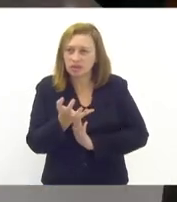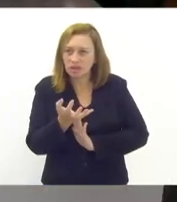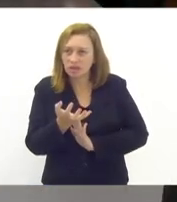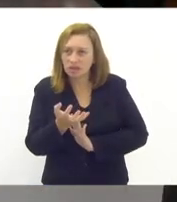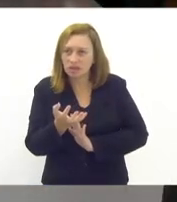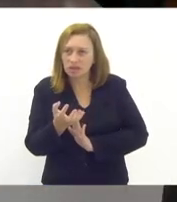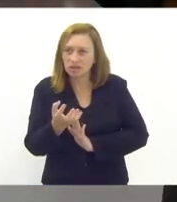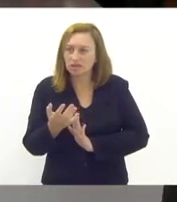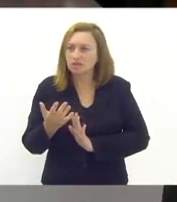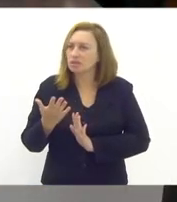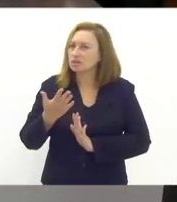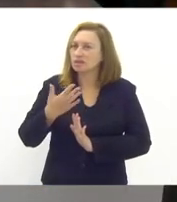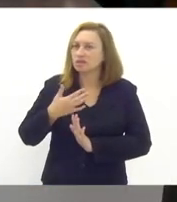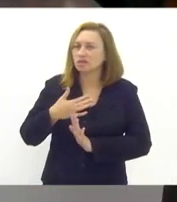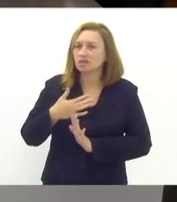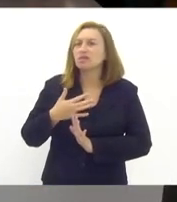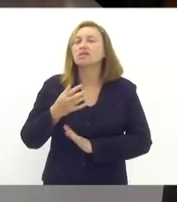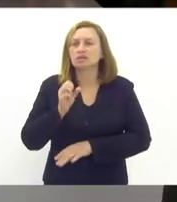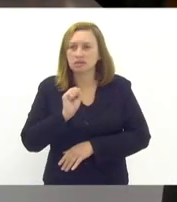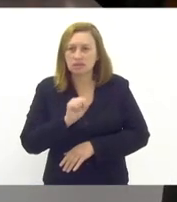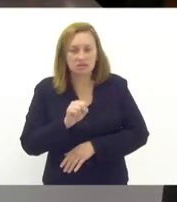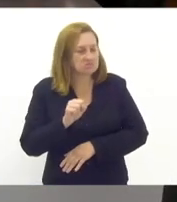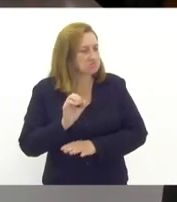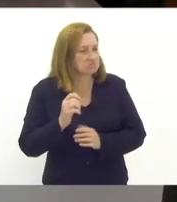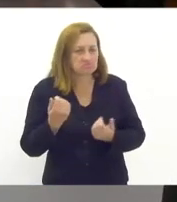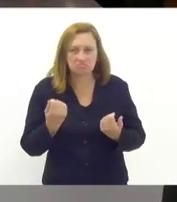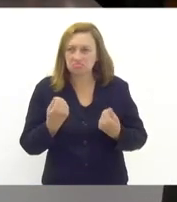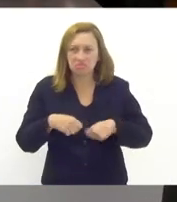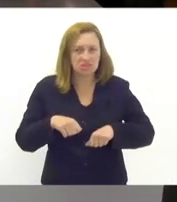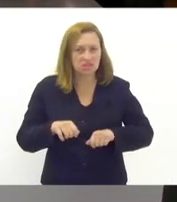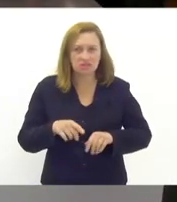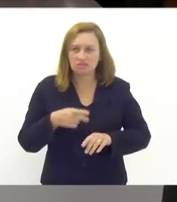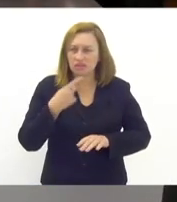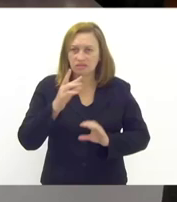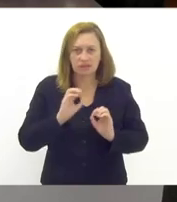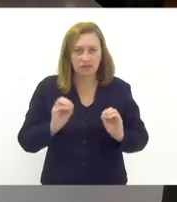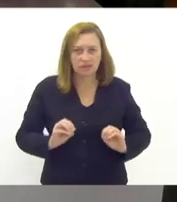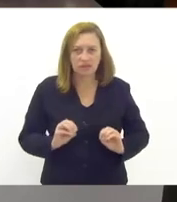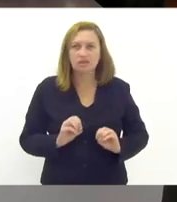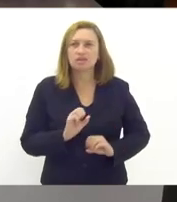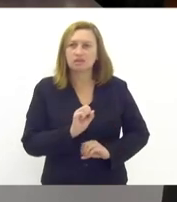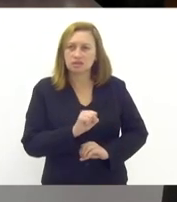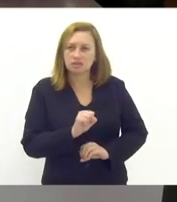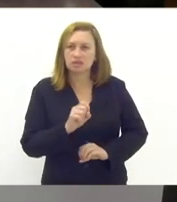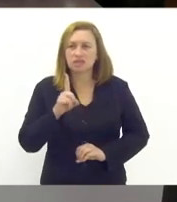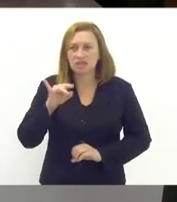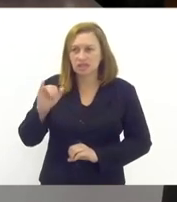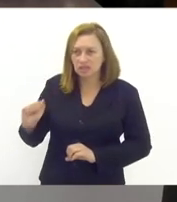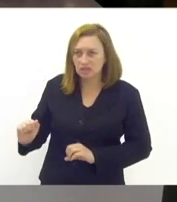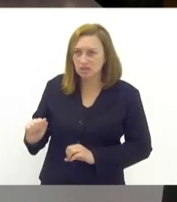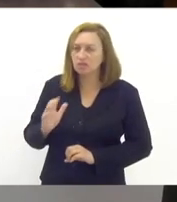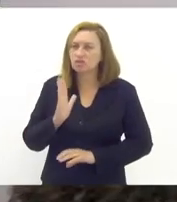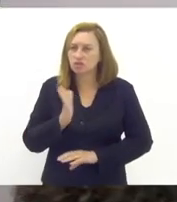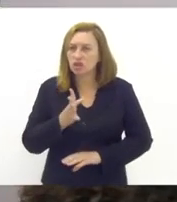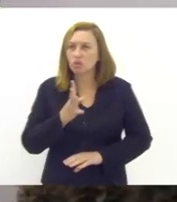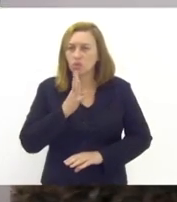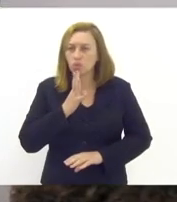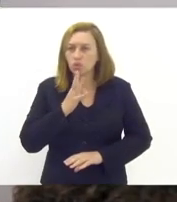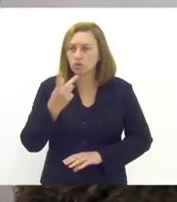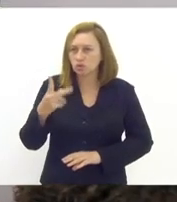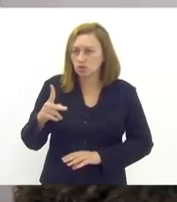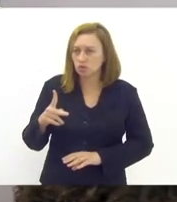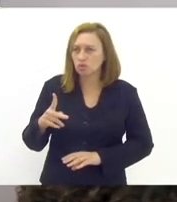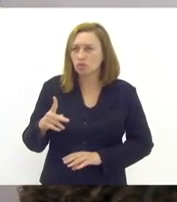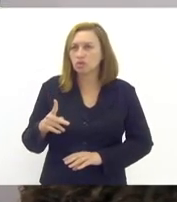se estão satisfeitas. Estou satisfeita, presidenta. Sim, Danilo, a gente já conhecia seu caso,